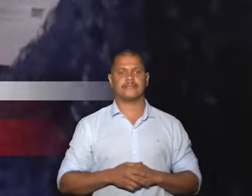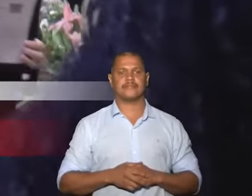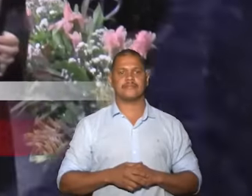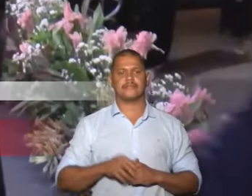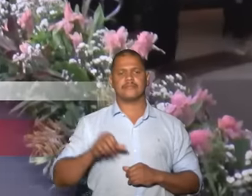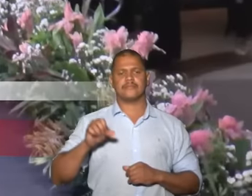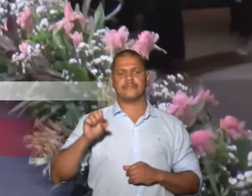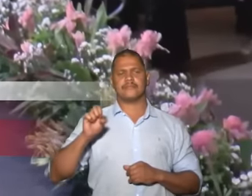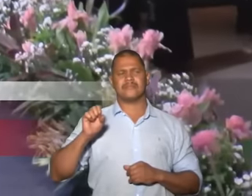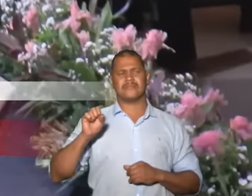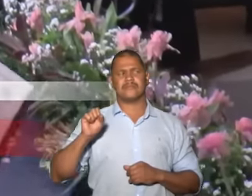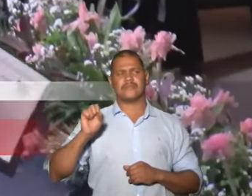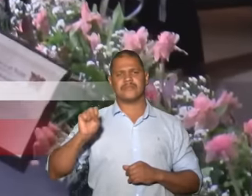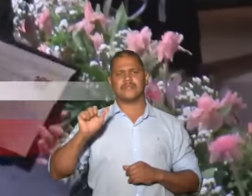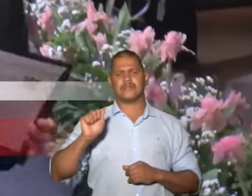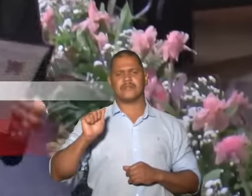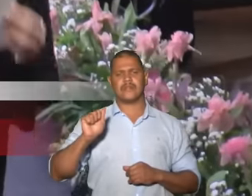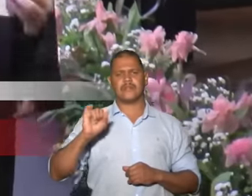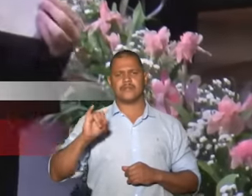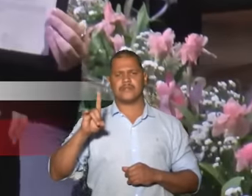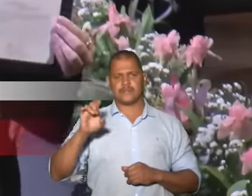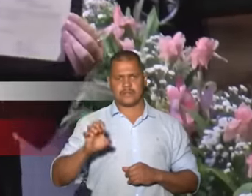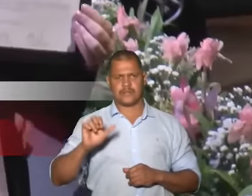Saíde Slaíbe Araújo.